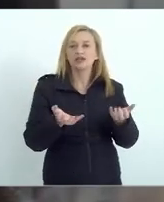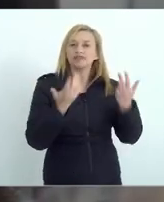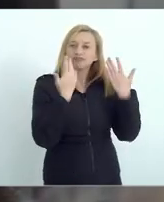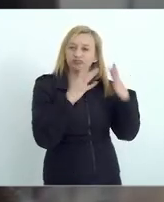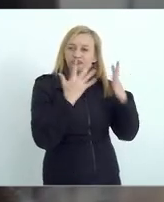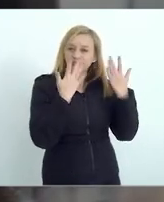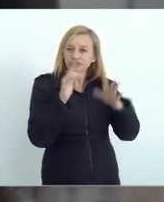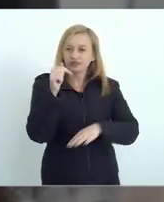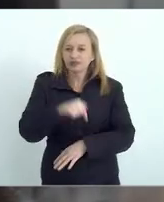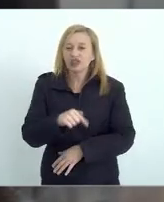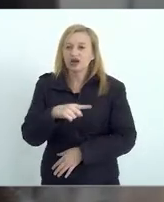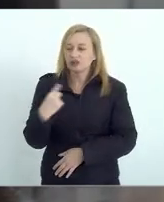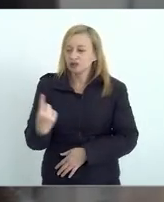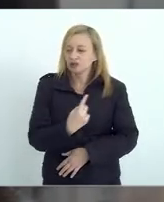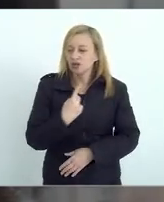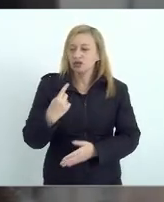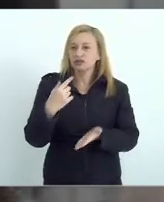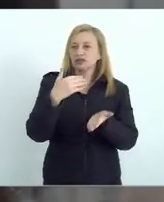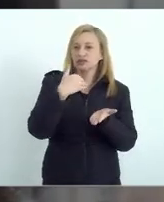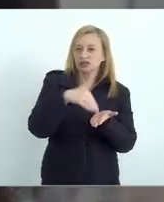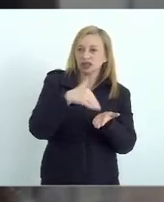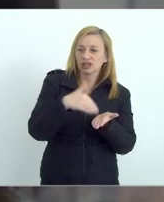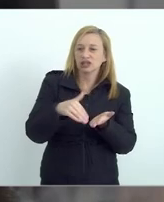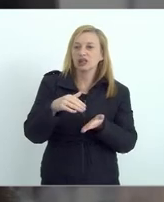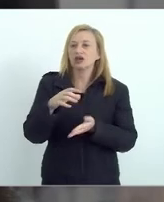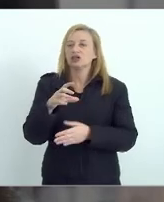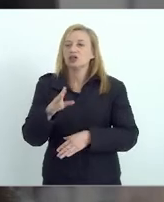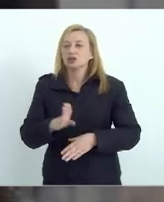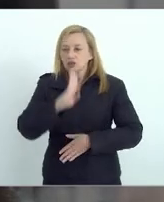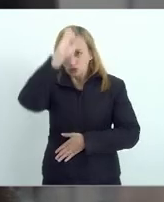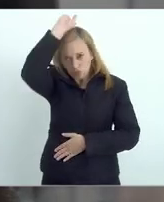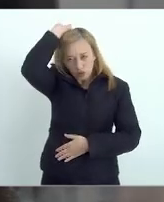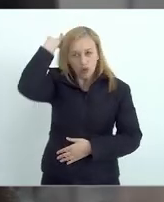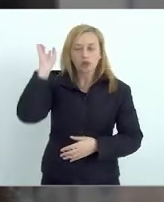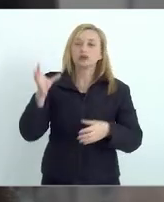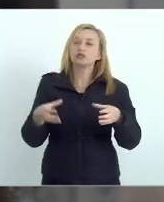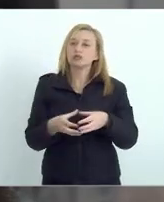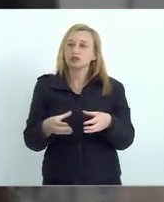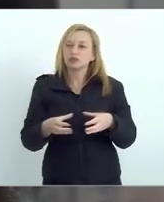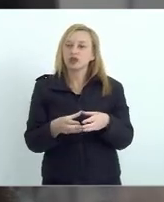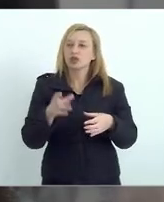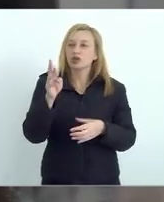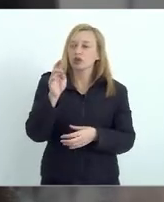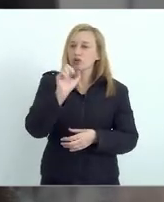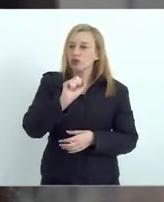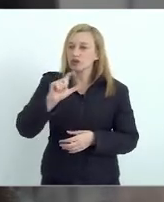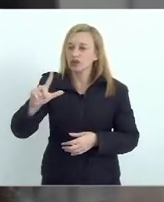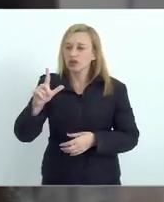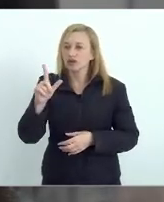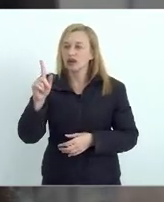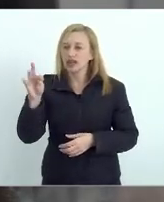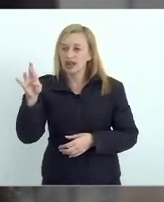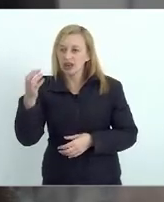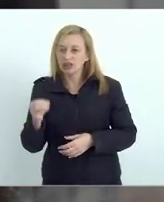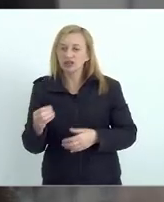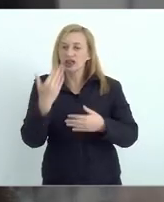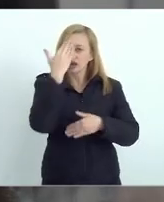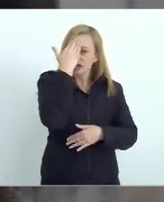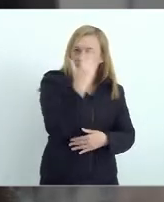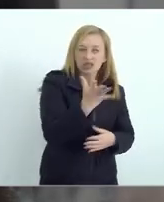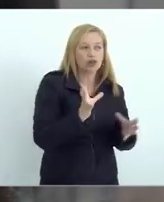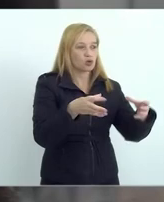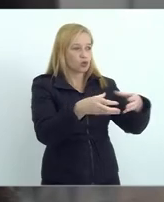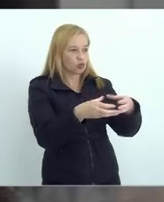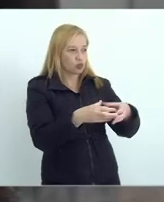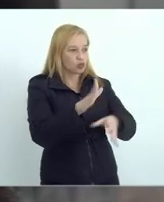o nosso secretário do Corpo de Bombeiros Coronel Leandro agradecer a equipe do Corpo de Bombeiros